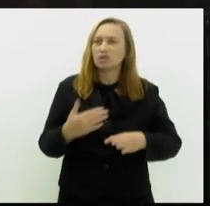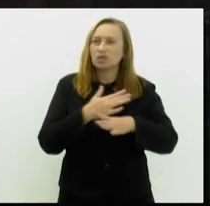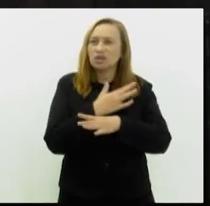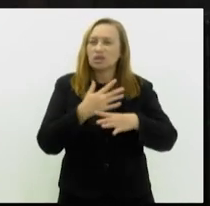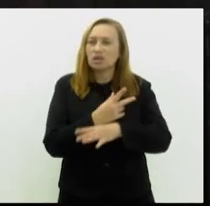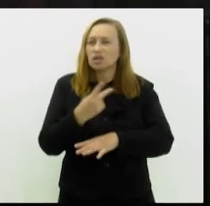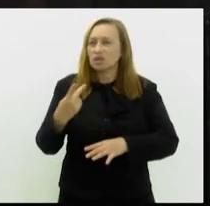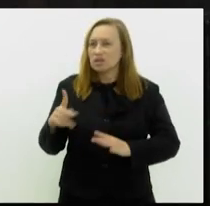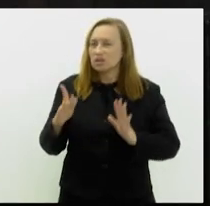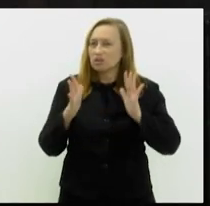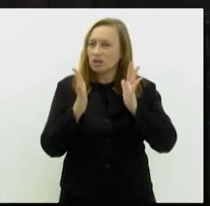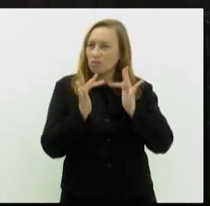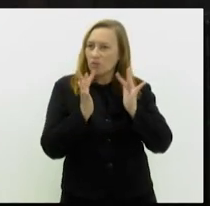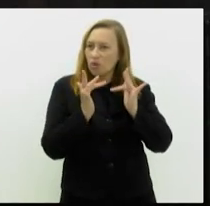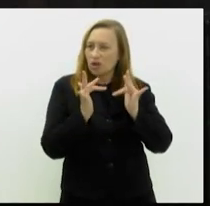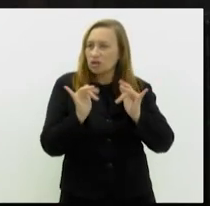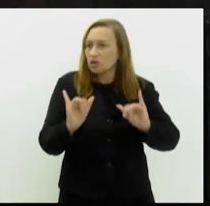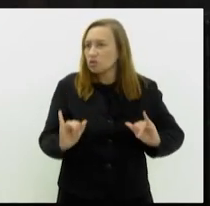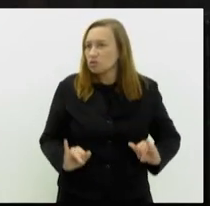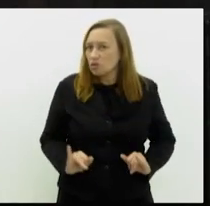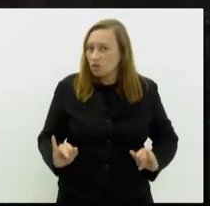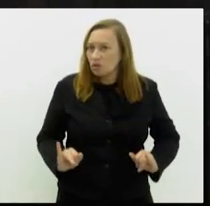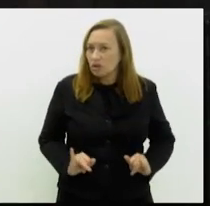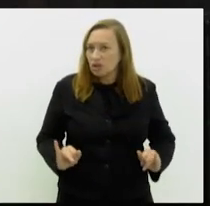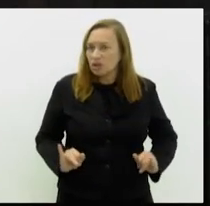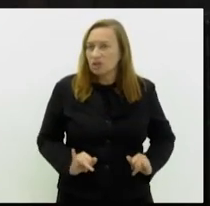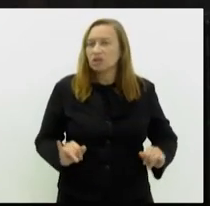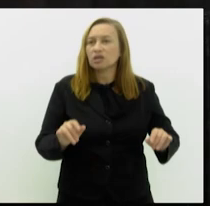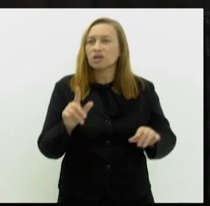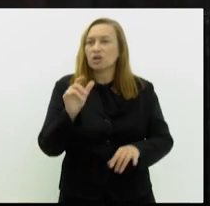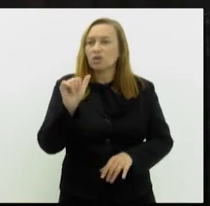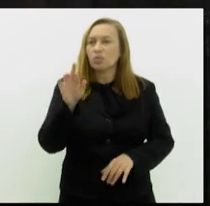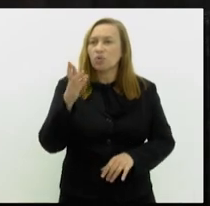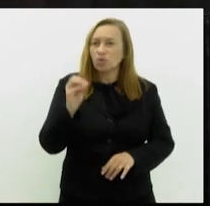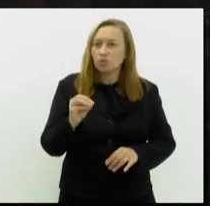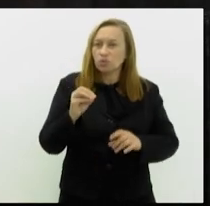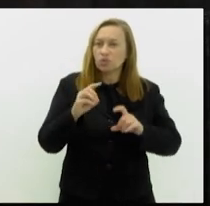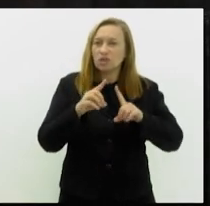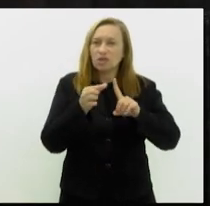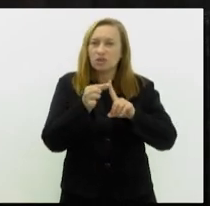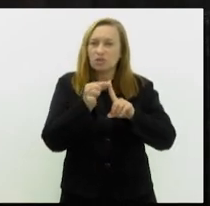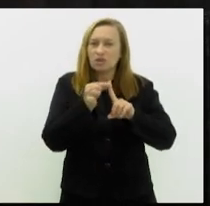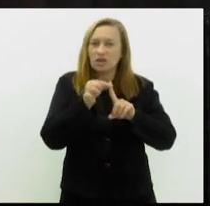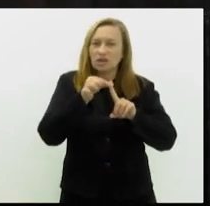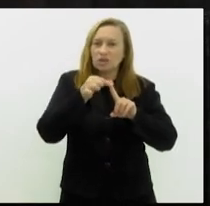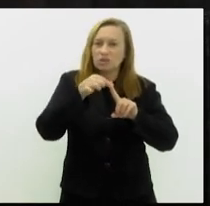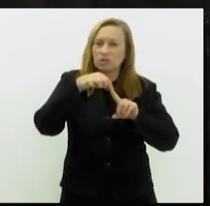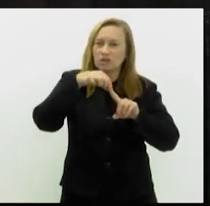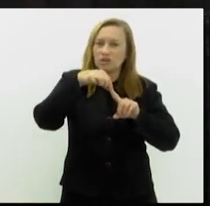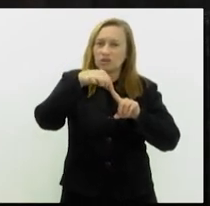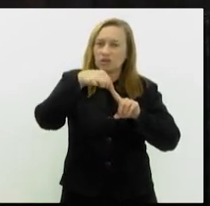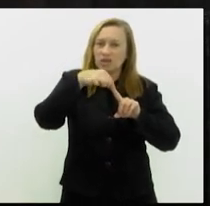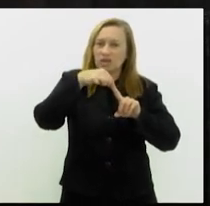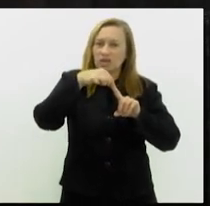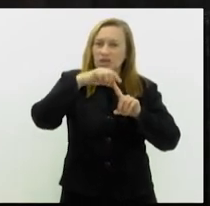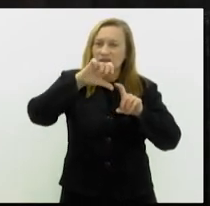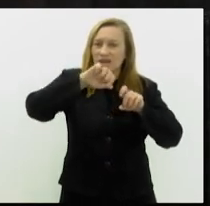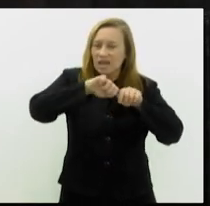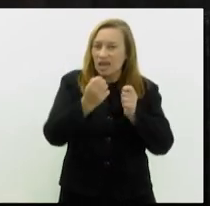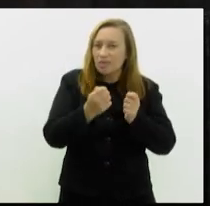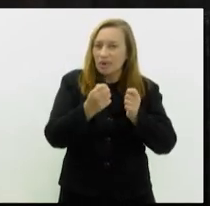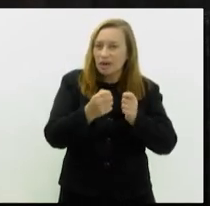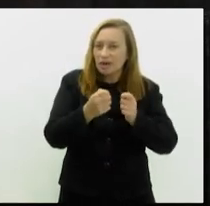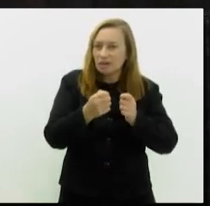e seu namorado seguiram sofrendo violências, inclusive Bruno teve o seu dedo quebrado por um agente de saúde da clínica que